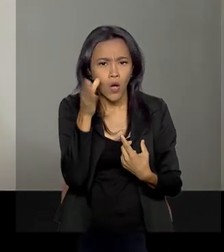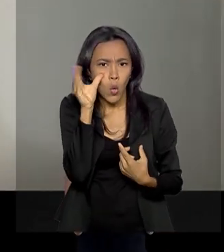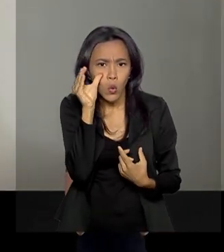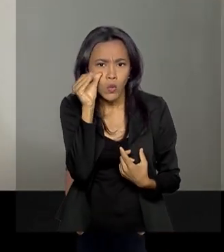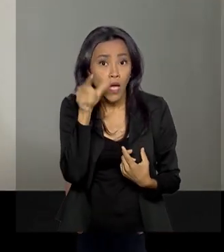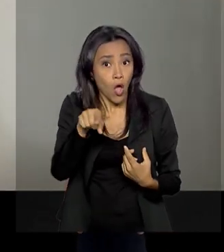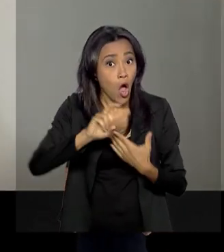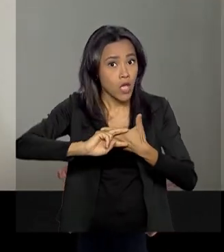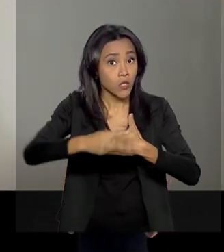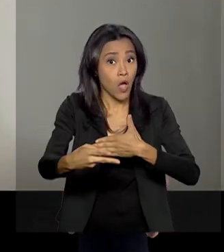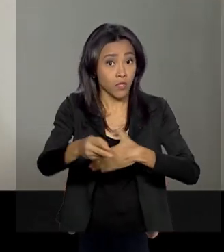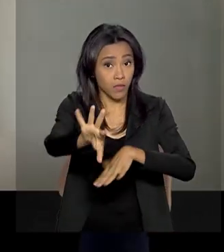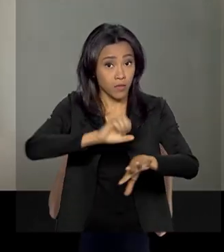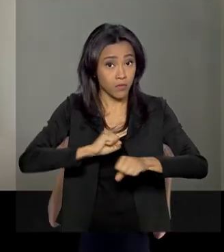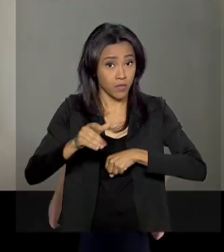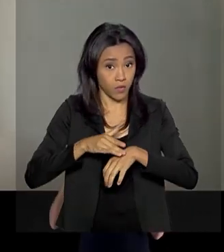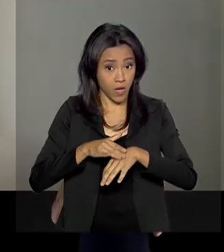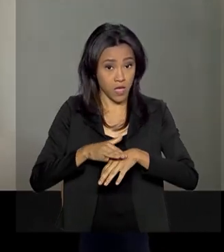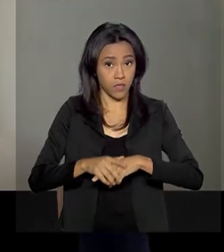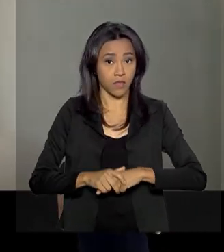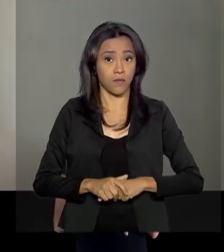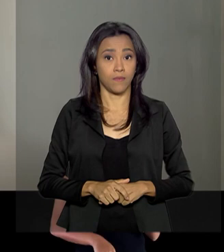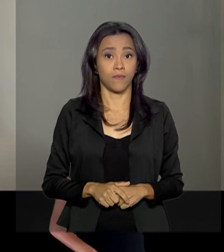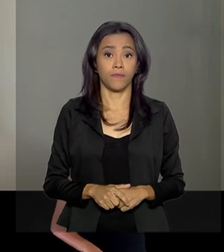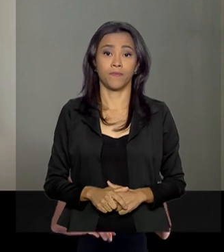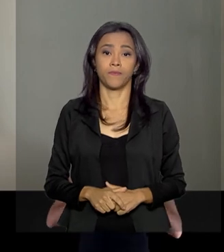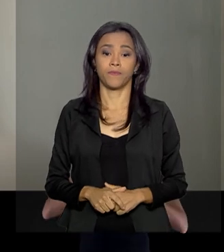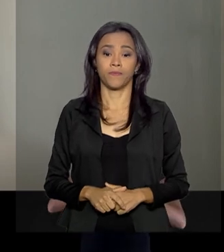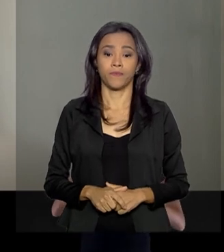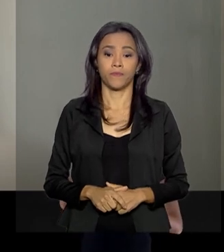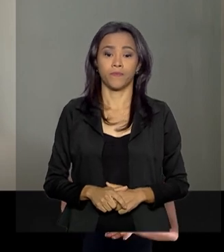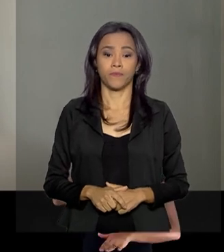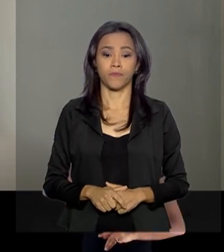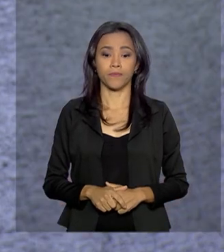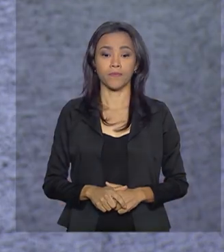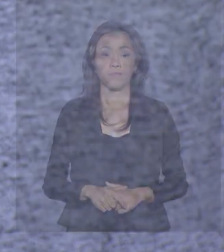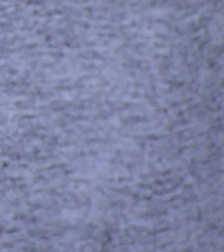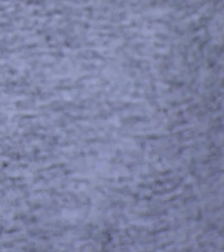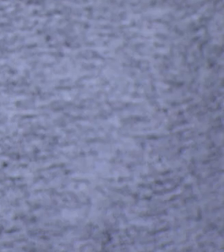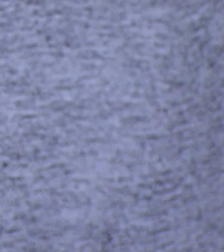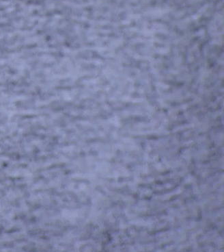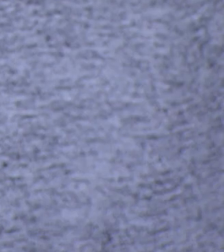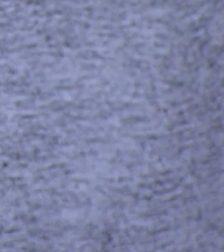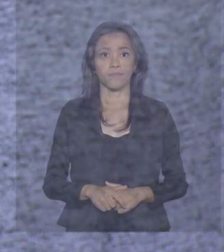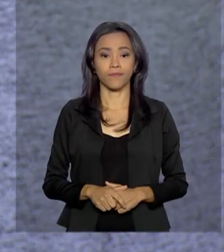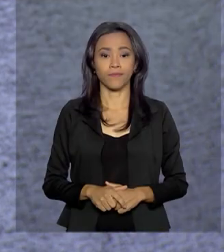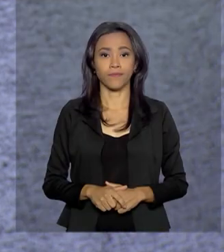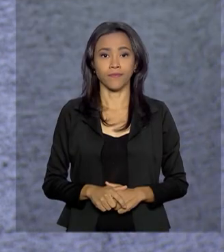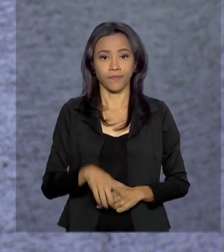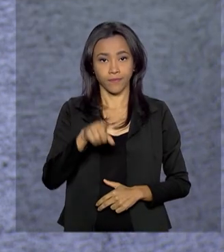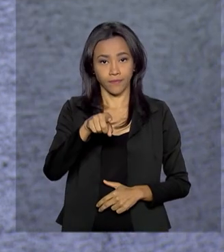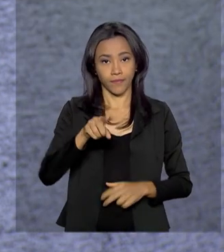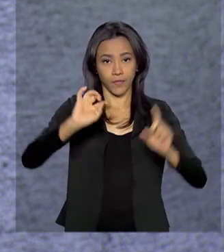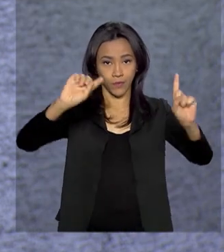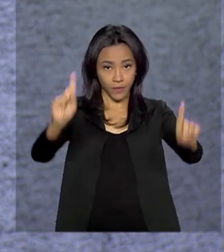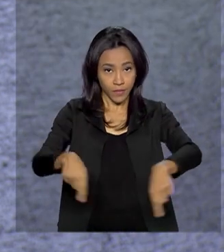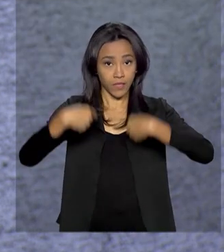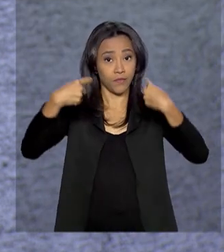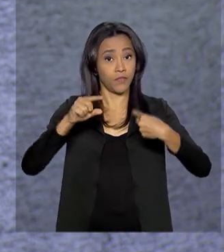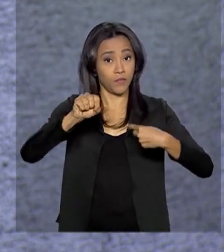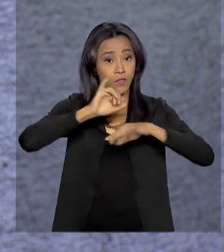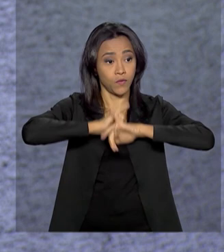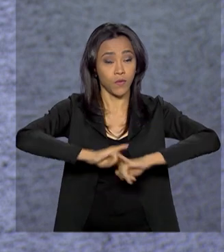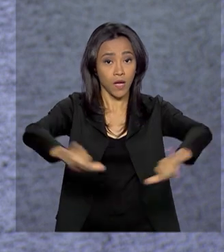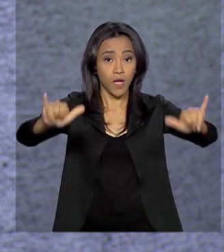consequência dessas infecções. Mais importante do que pesquisar é botar em prática. O desafio que foi colocado para as agências é